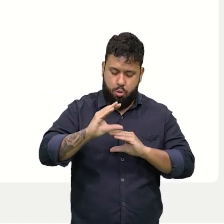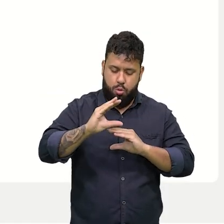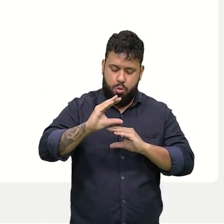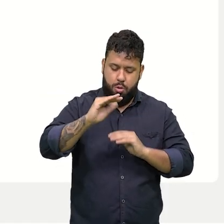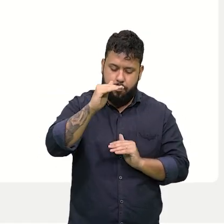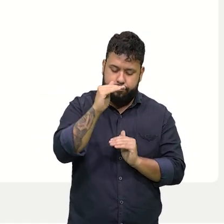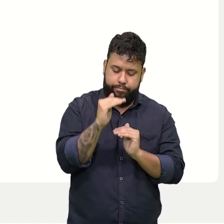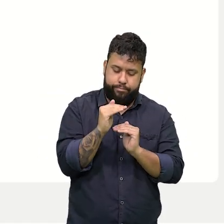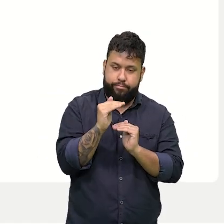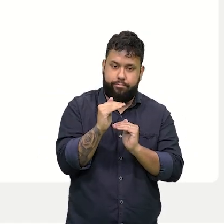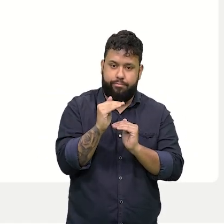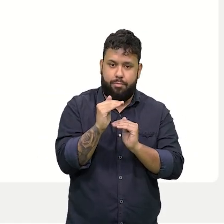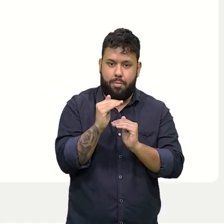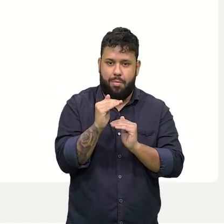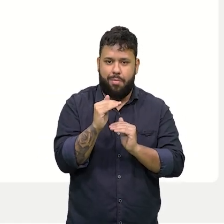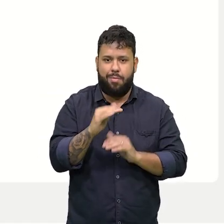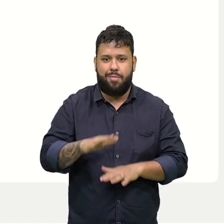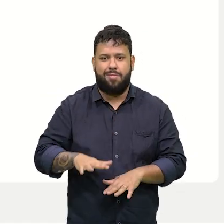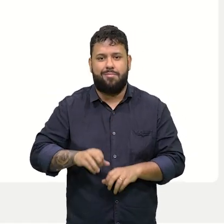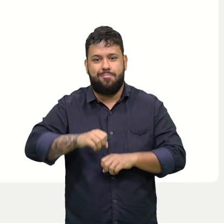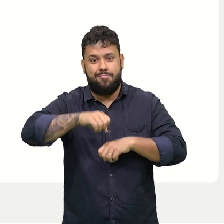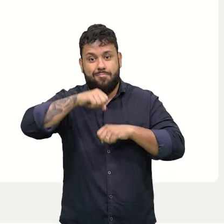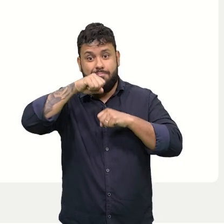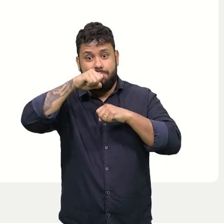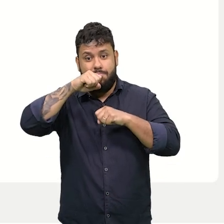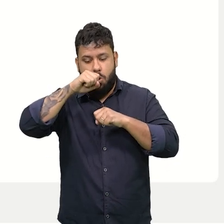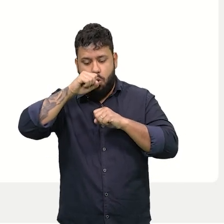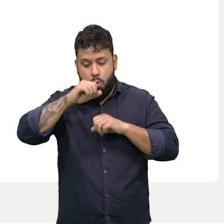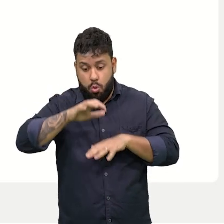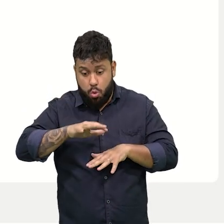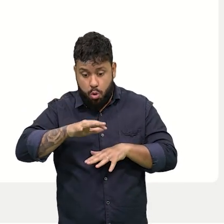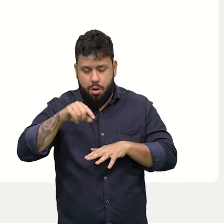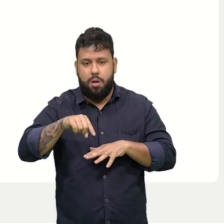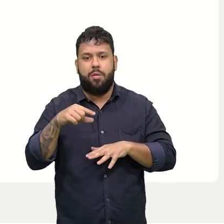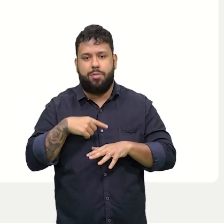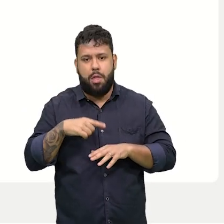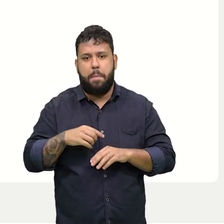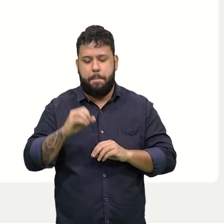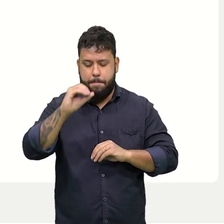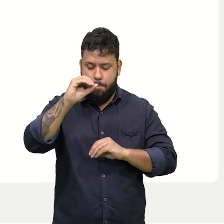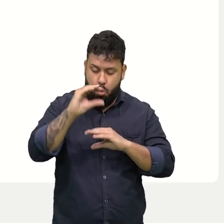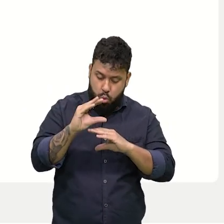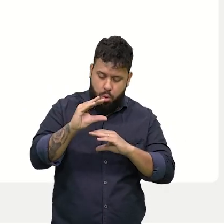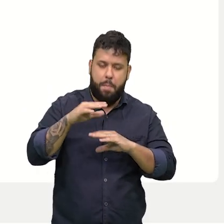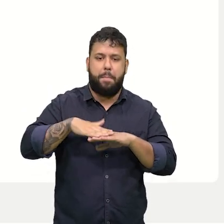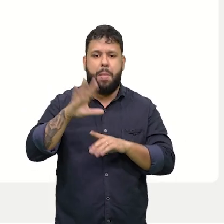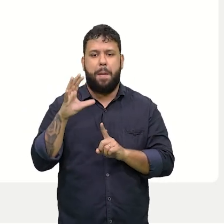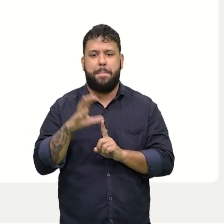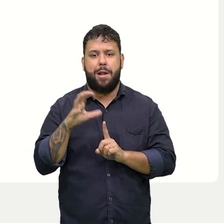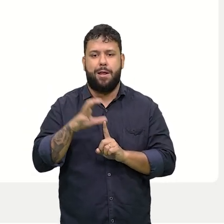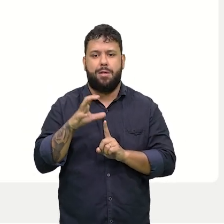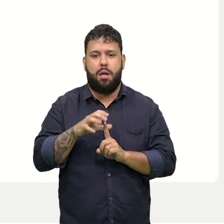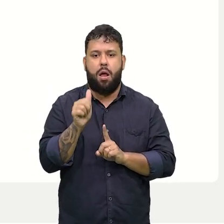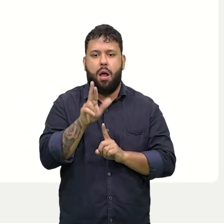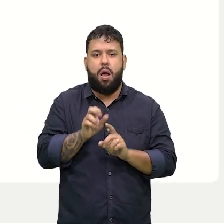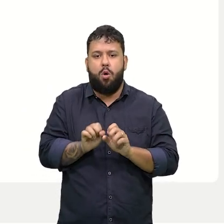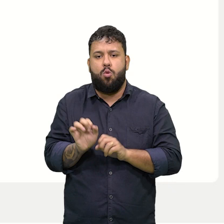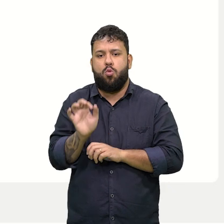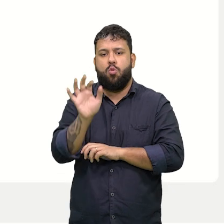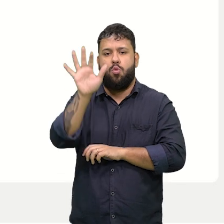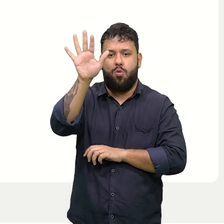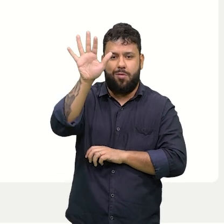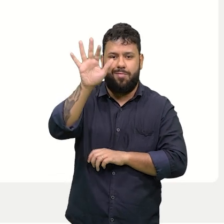relaxa. Expira, relaxa, relaxa. Aumenta a pressão dentro do pulmão, o ar, ele